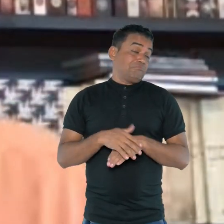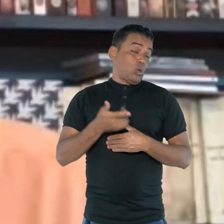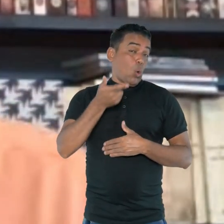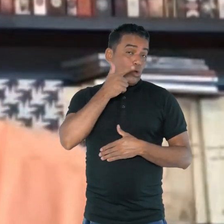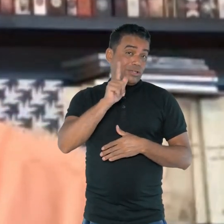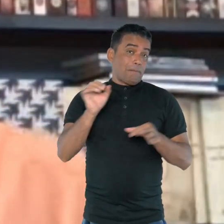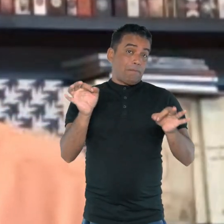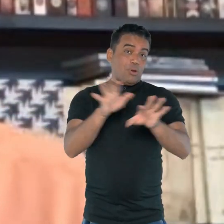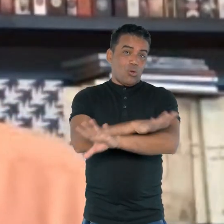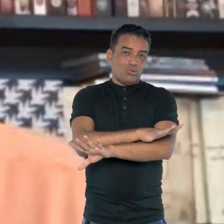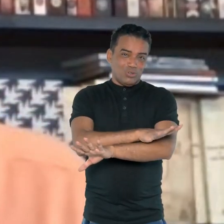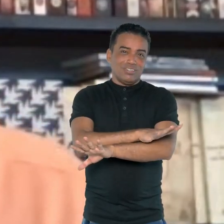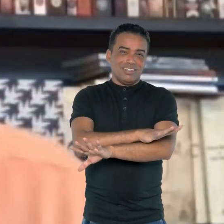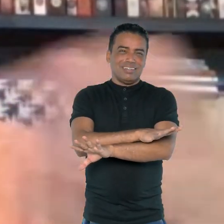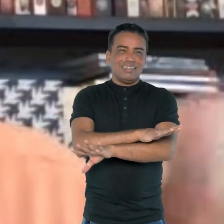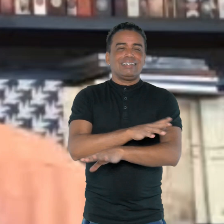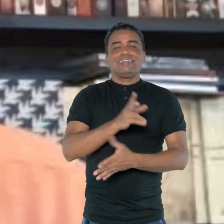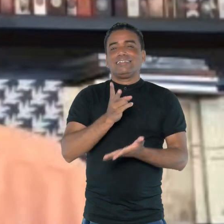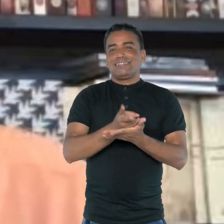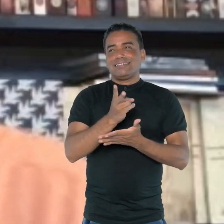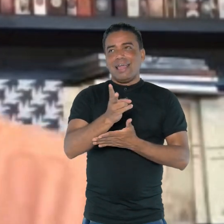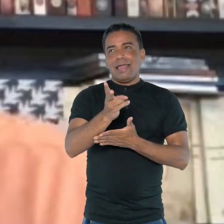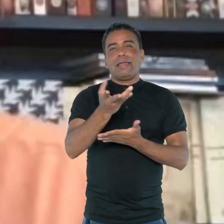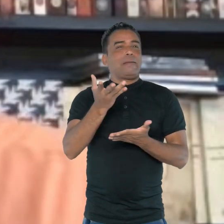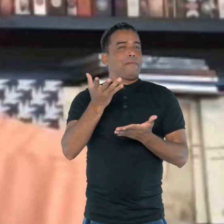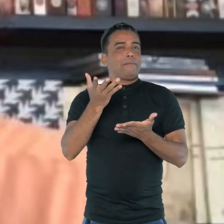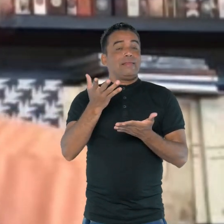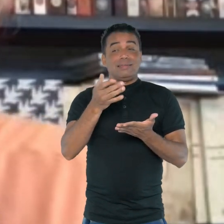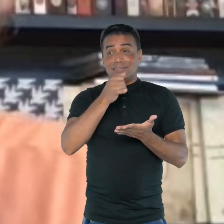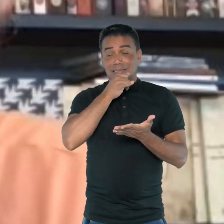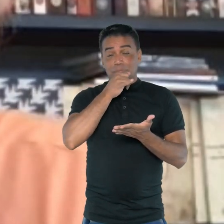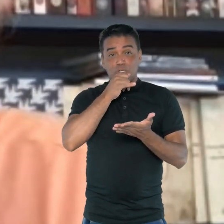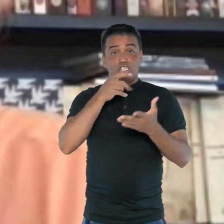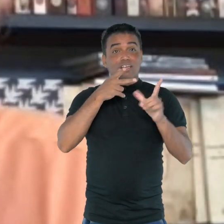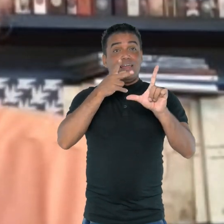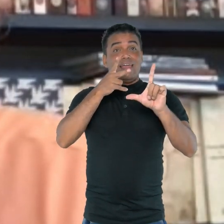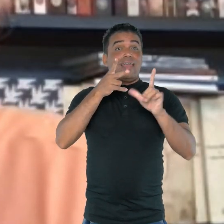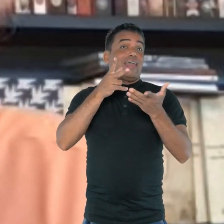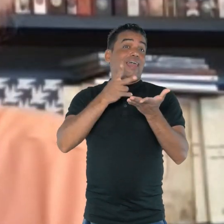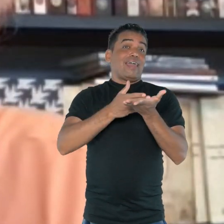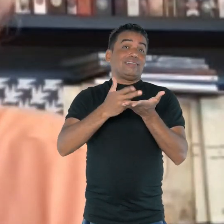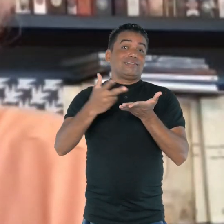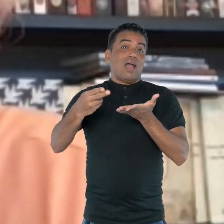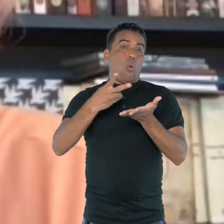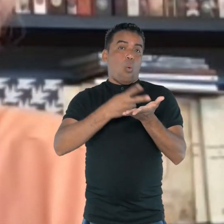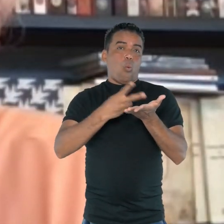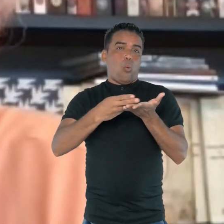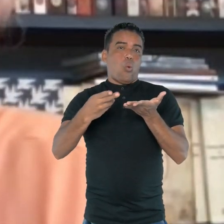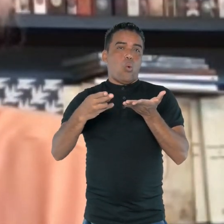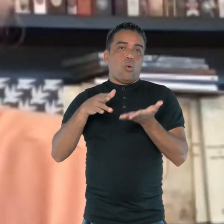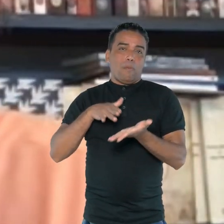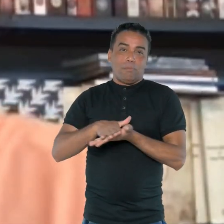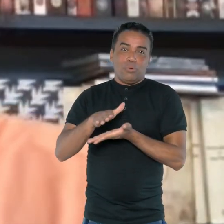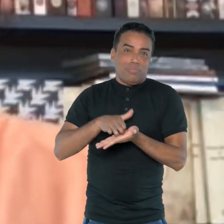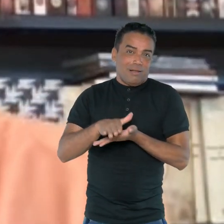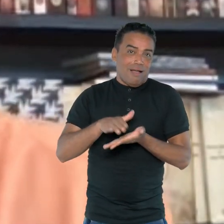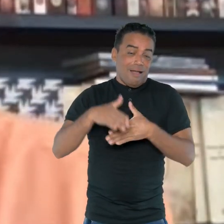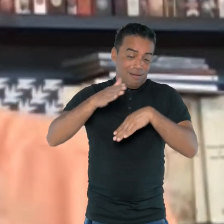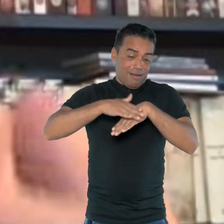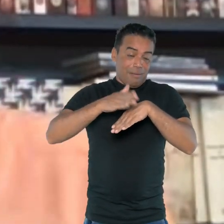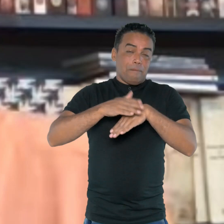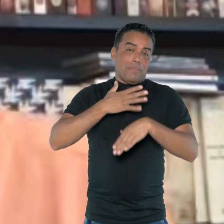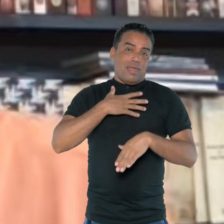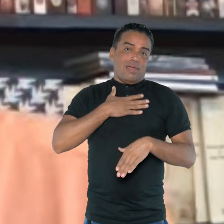inclusive fiz o boneco do livro, sempre tive mania de ser editor, de publicar meus